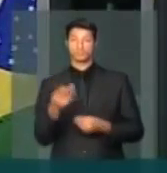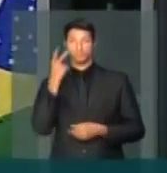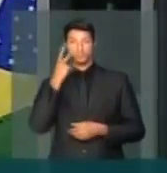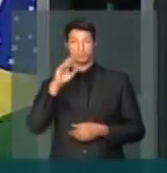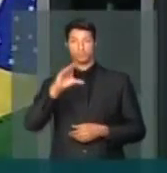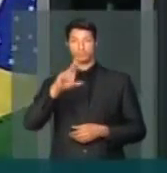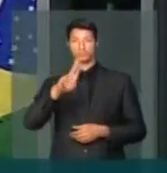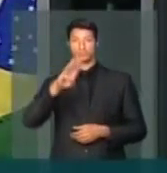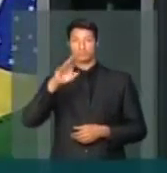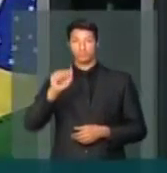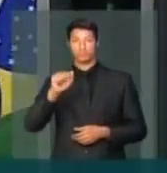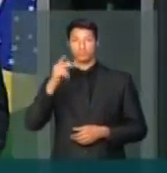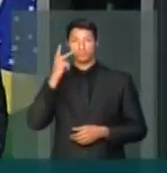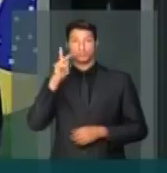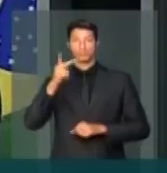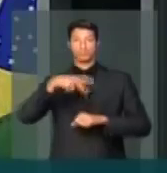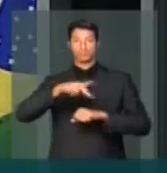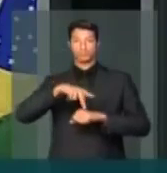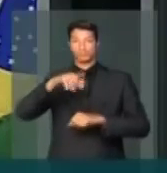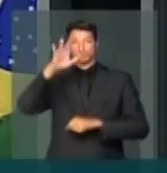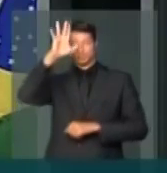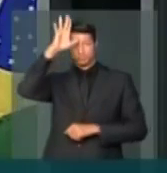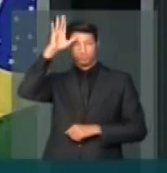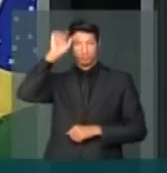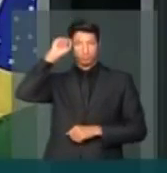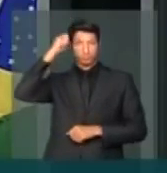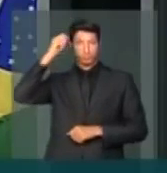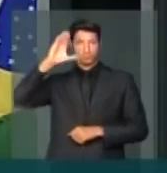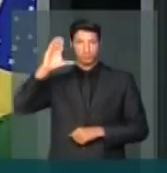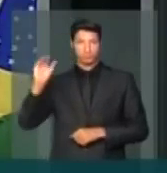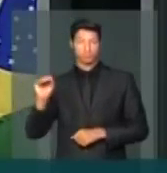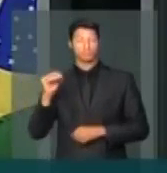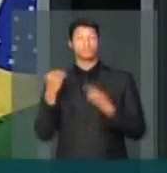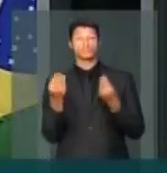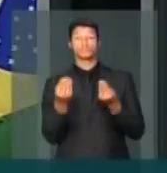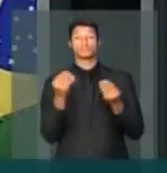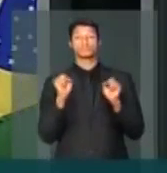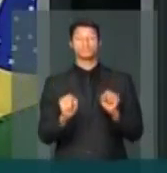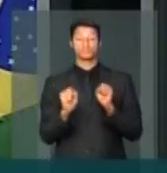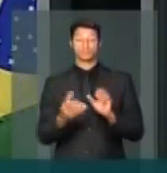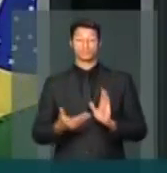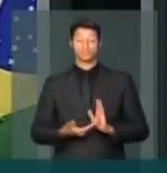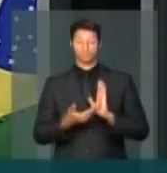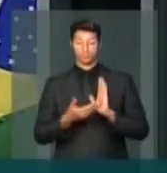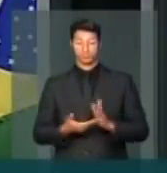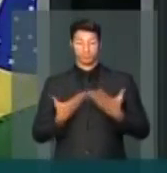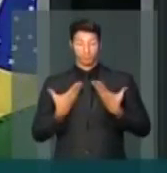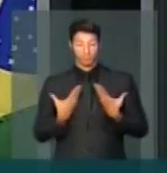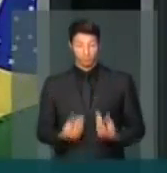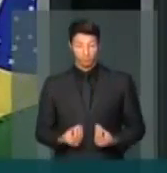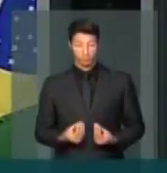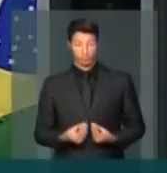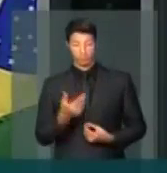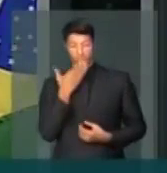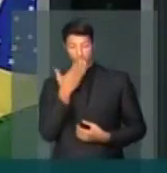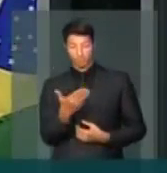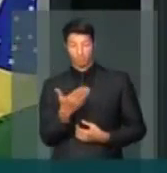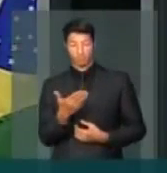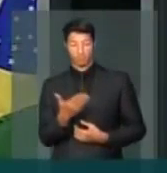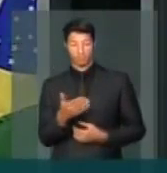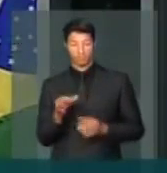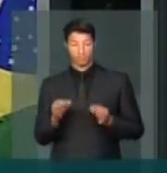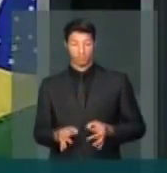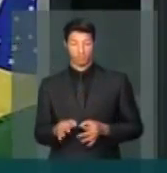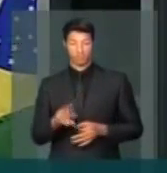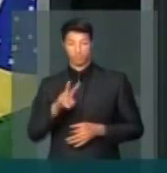Cuba, quanto se deu para países africanos, enfim. Como é que pode esta casa aceitar de forma